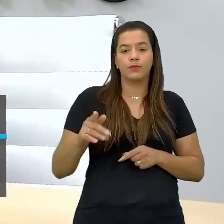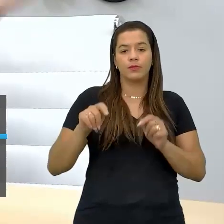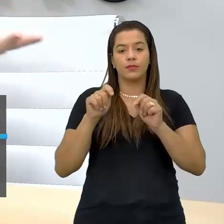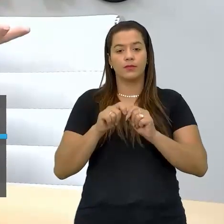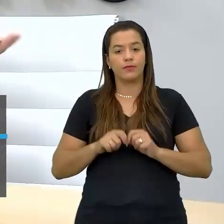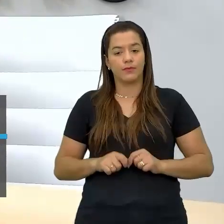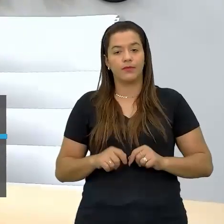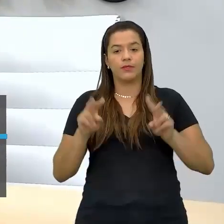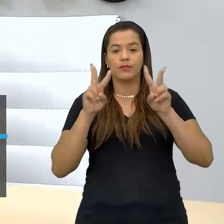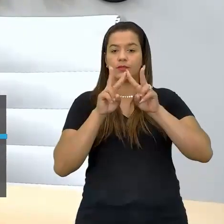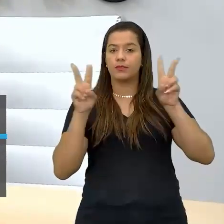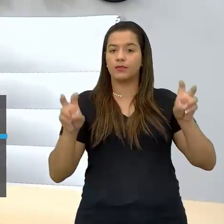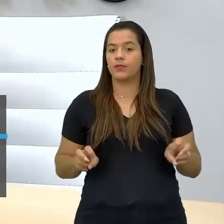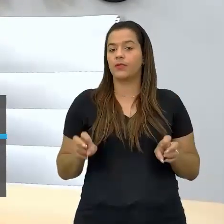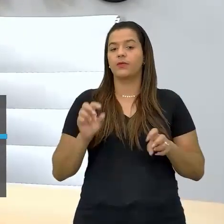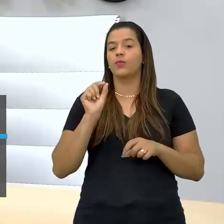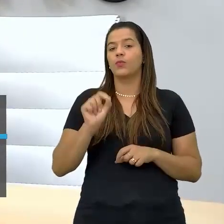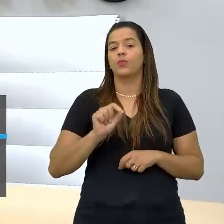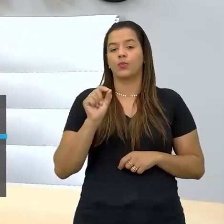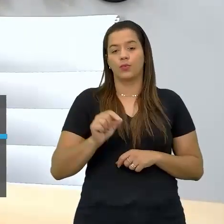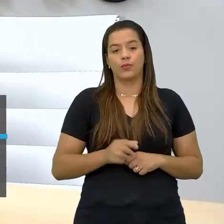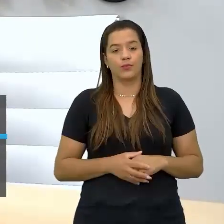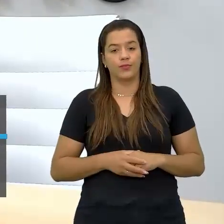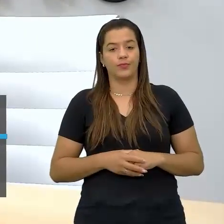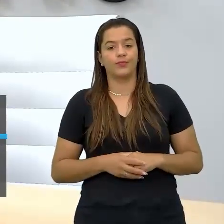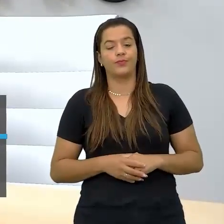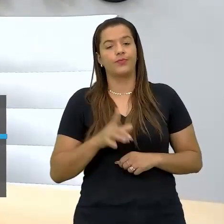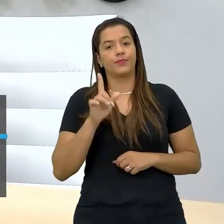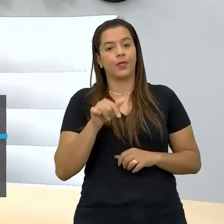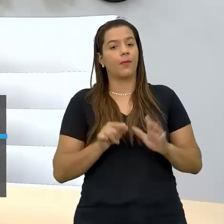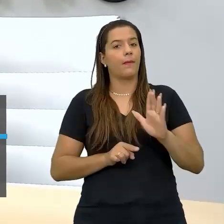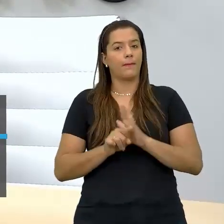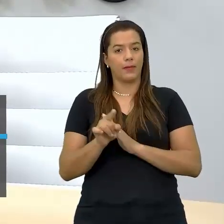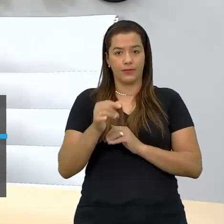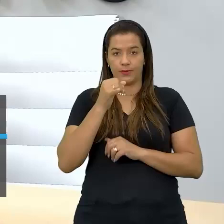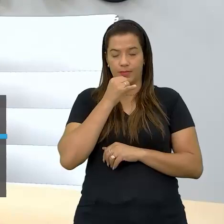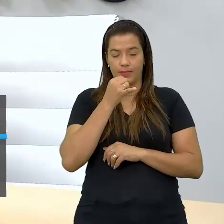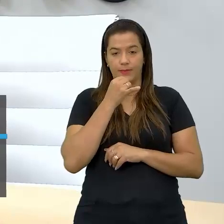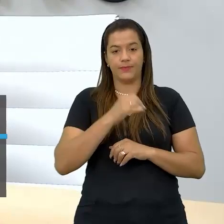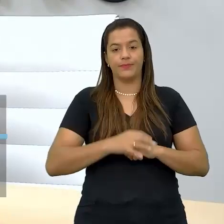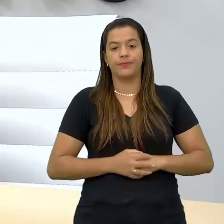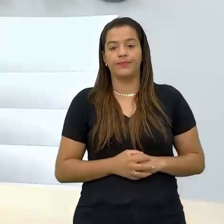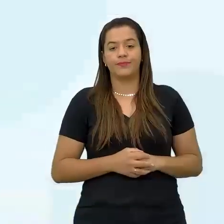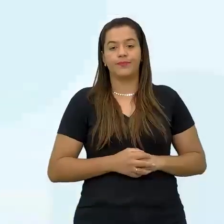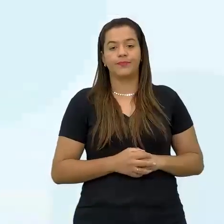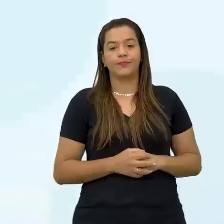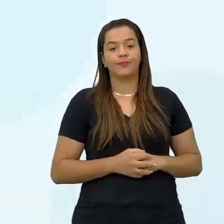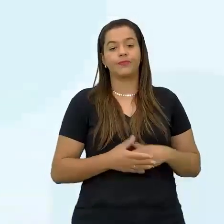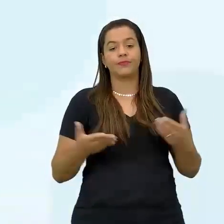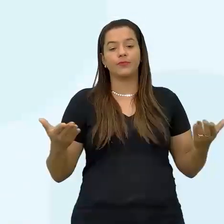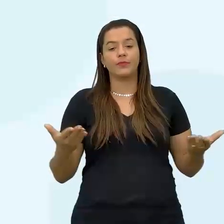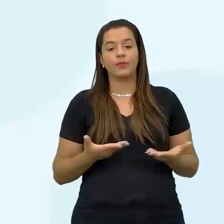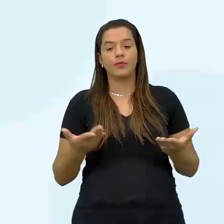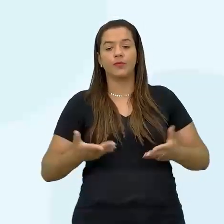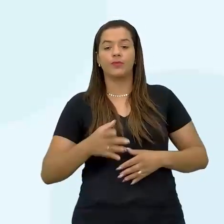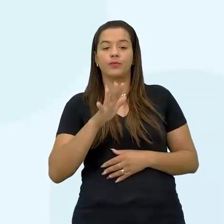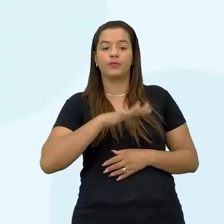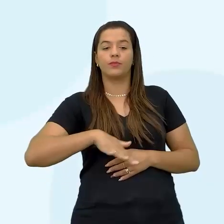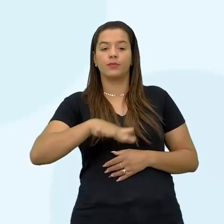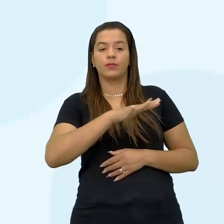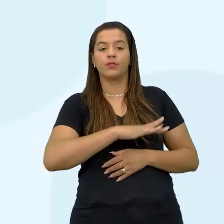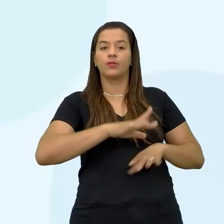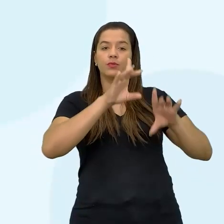específico assim de investigação. A gente sugeriu uma pergunta. Por exemplo, os direitos das pessoas com deficiência